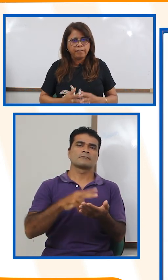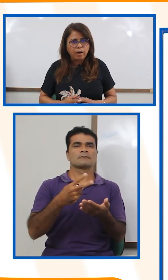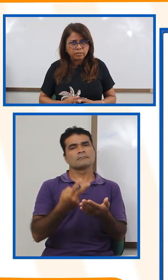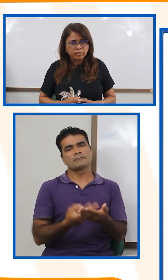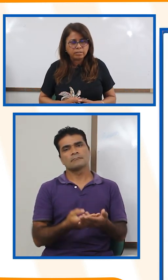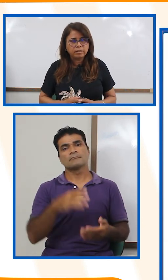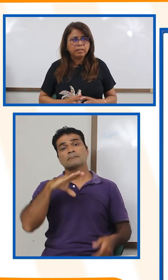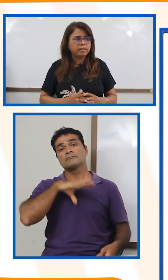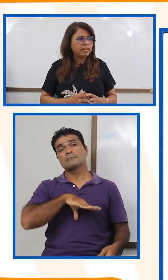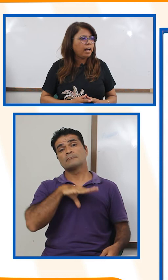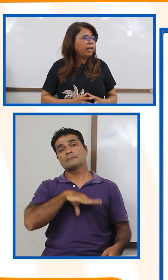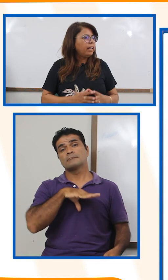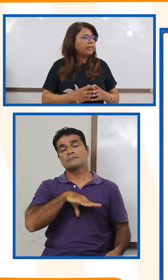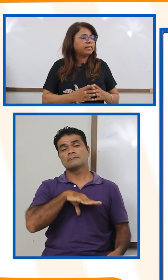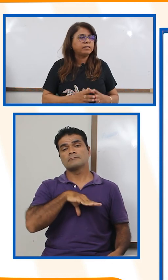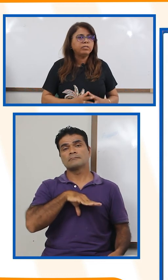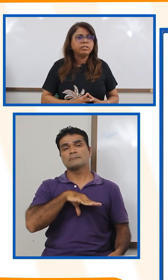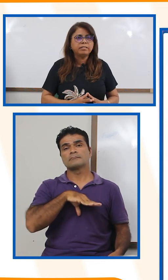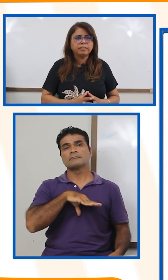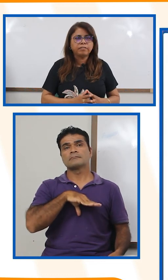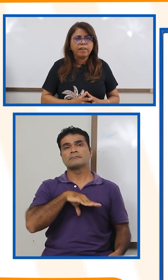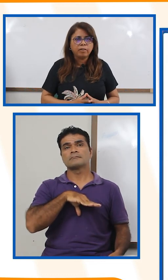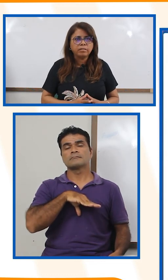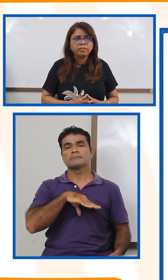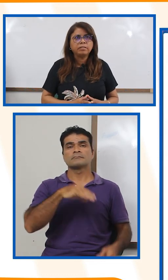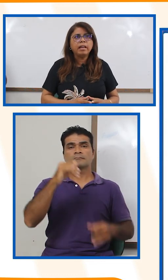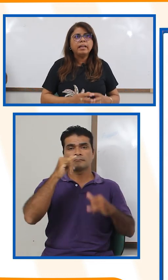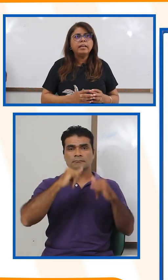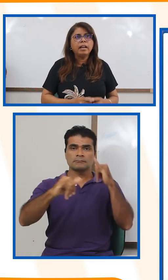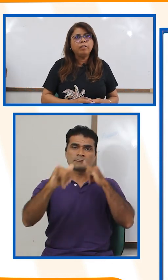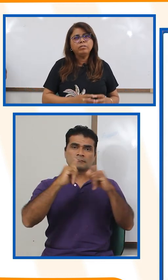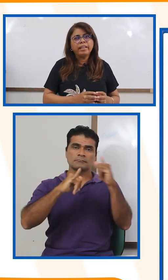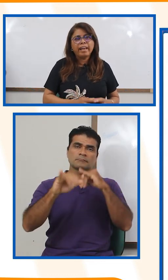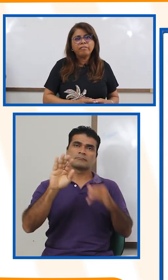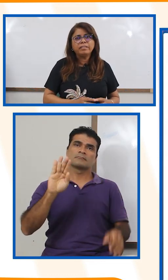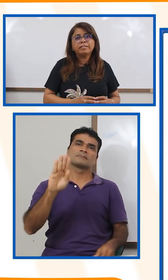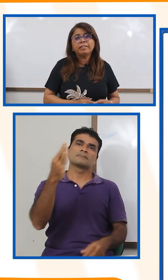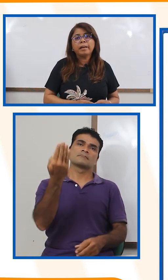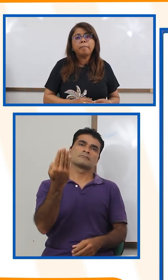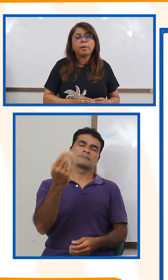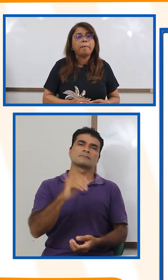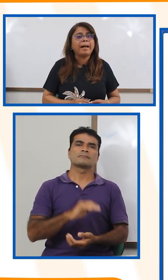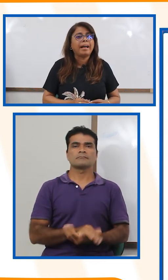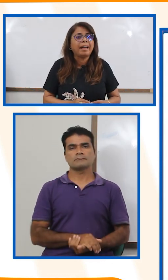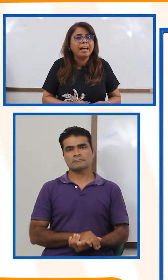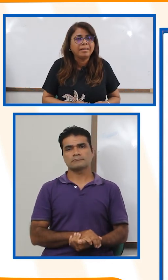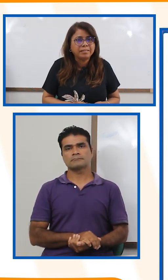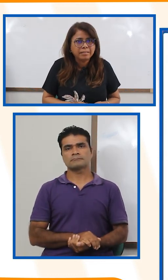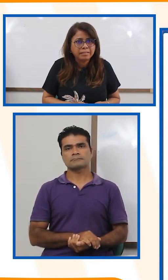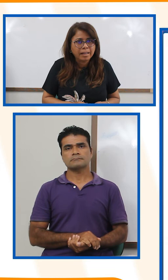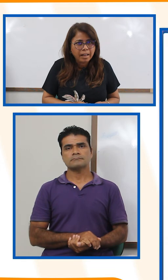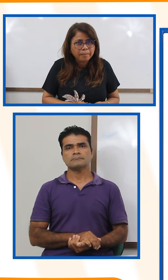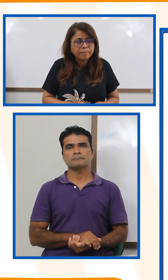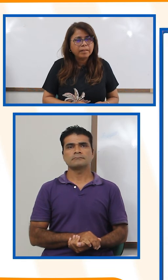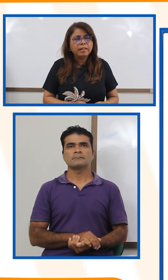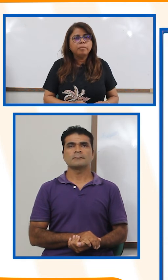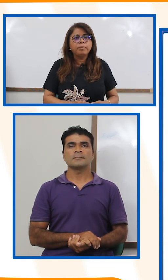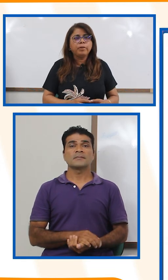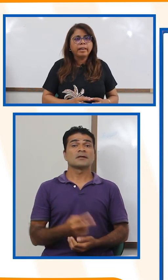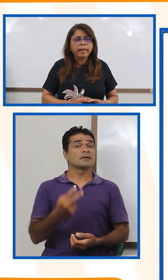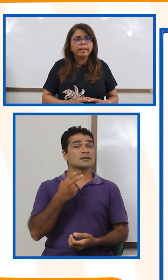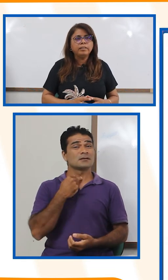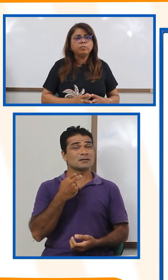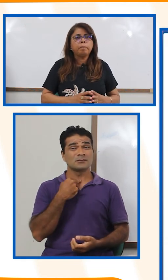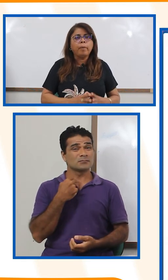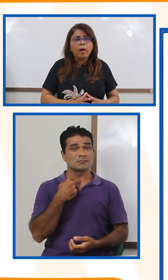notícias falsas, tá? Essas notícias falsas não devem ser propagadas, tá?